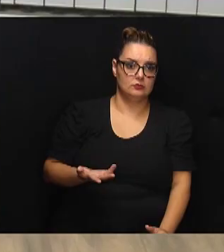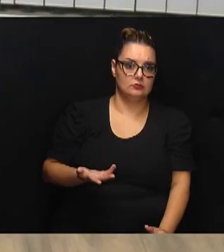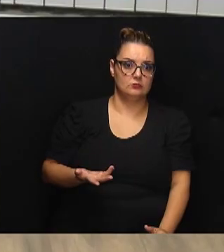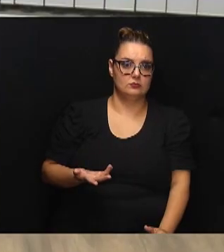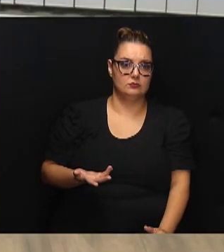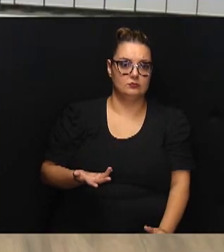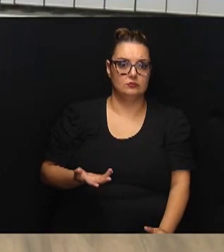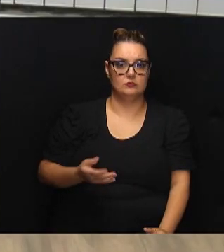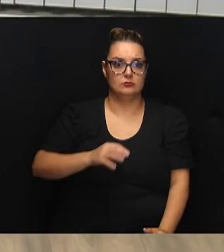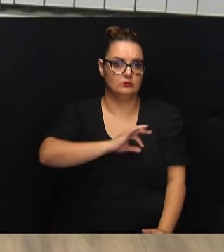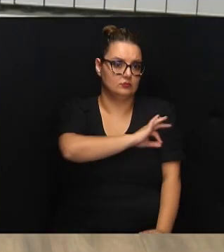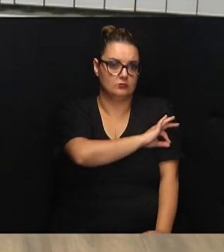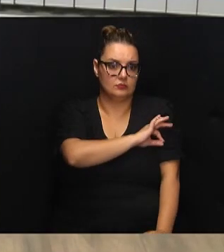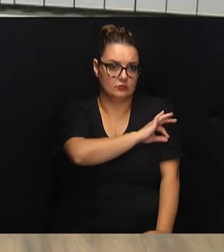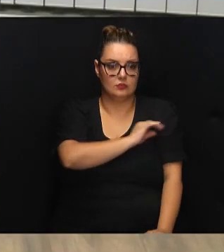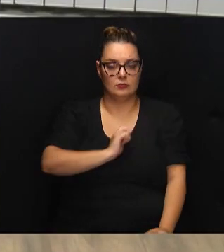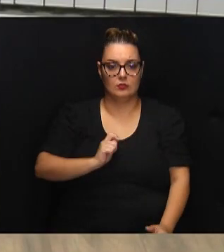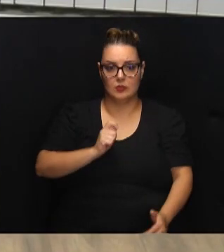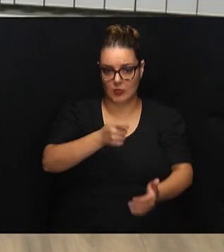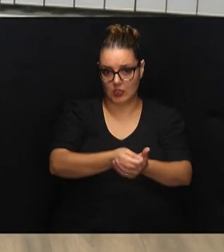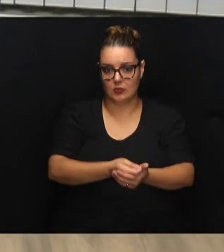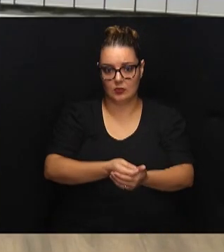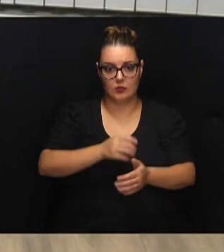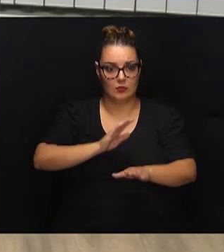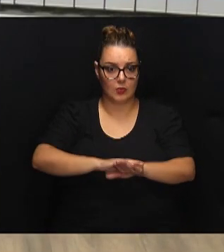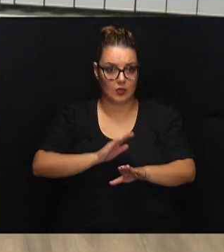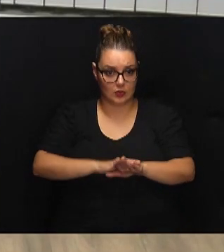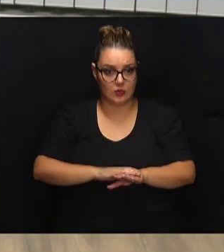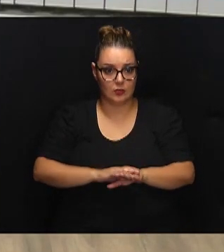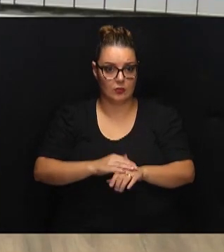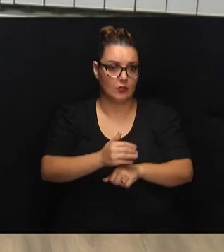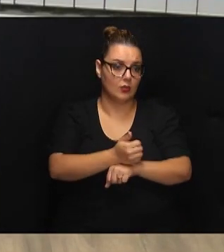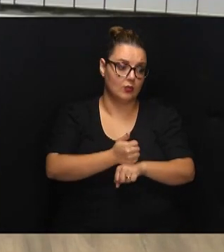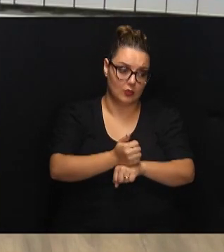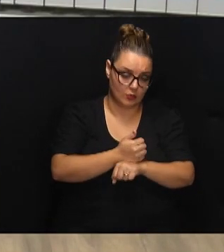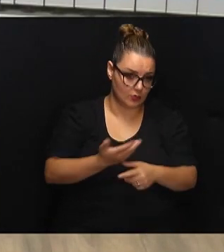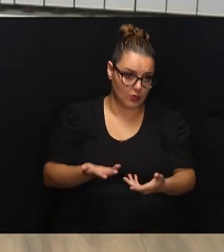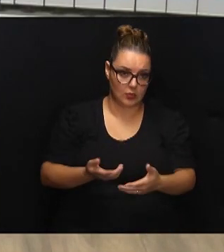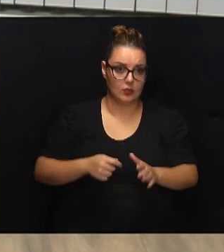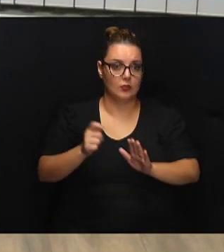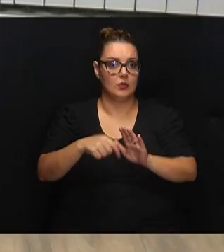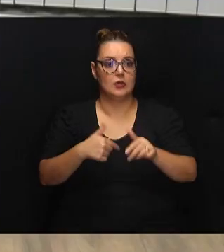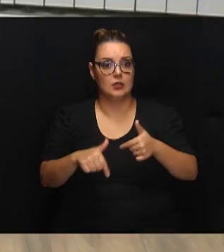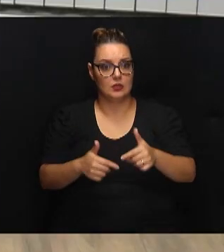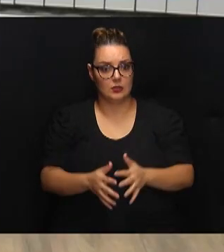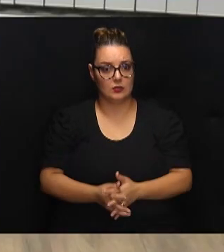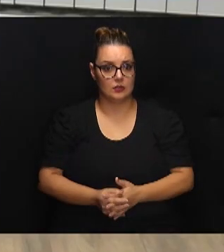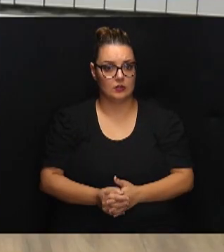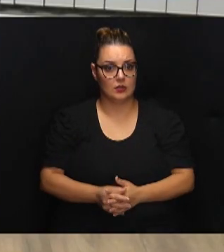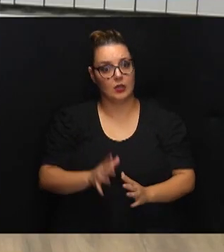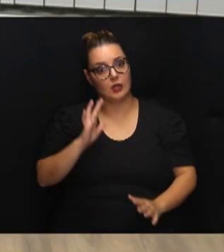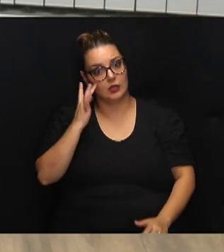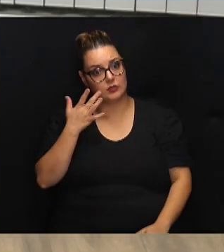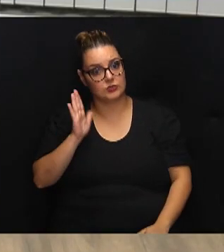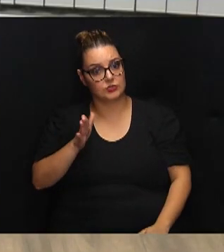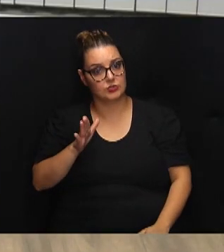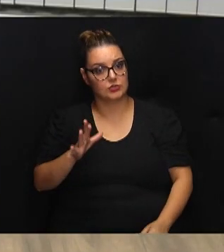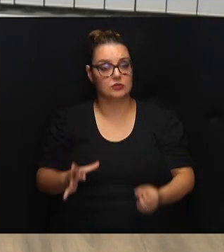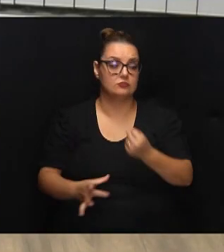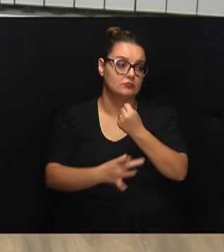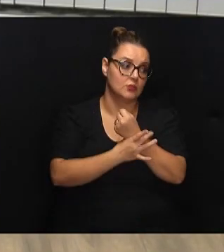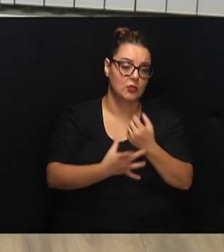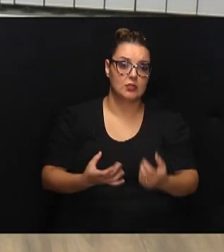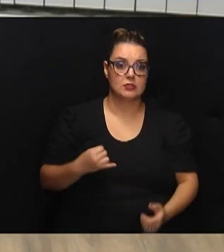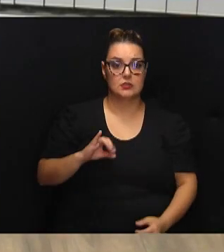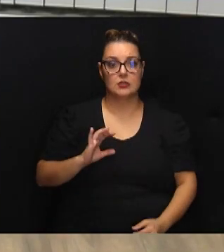na prefeitura, né, para poder exercer a profissão ou executar o trabalho, ela acha que ela pode, se